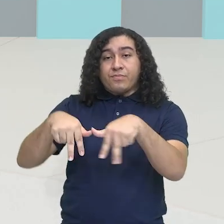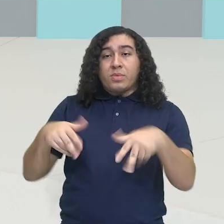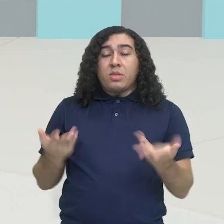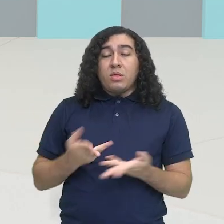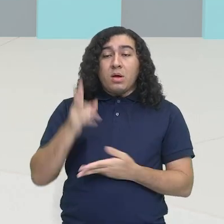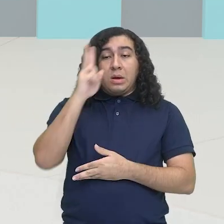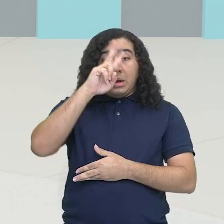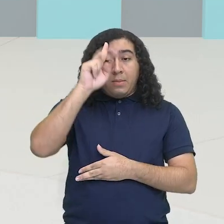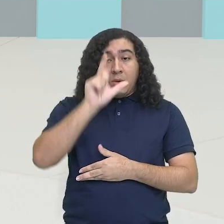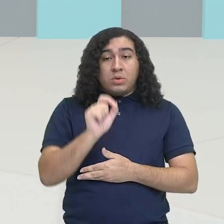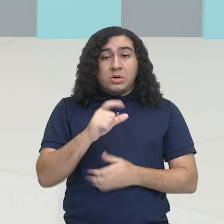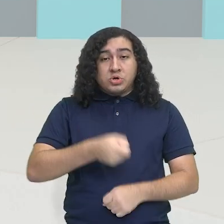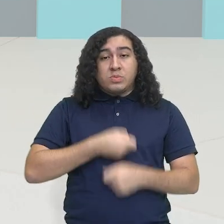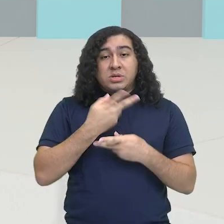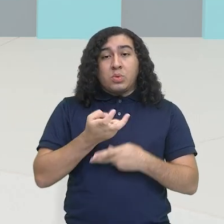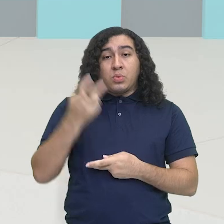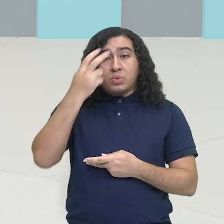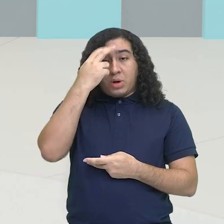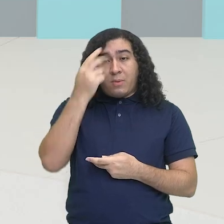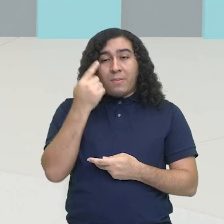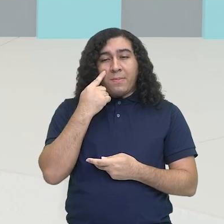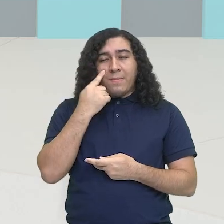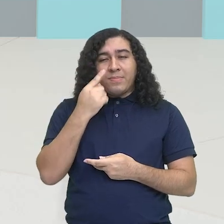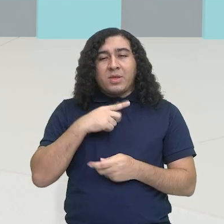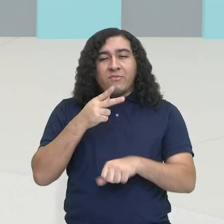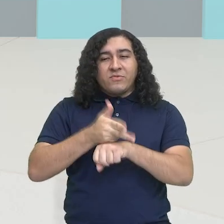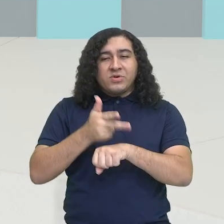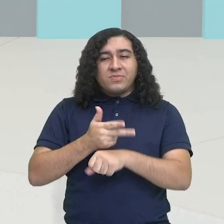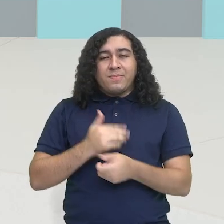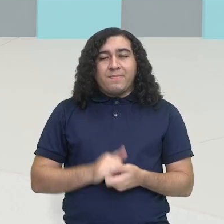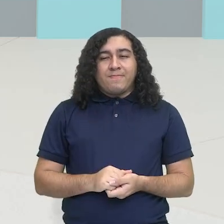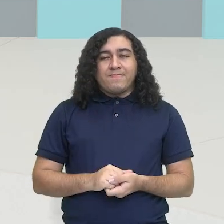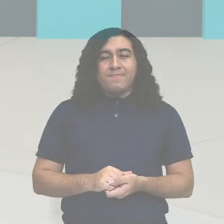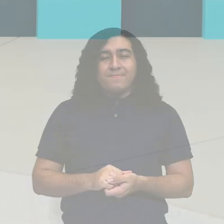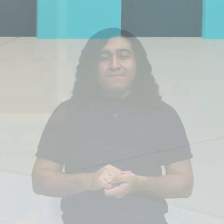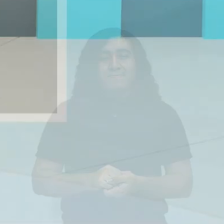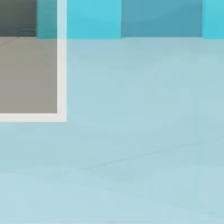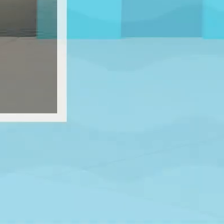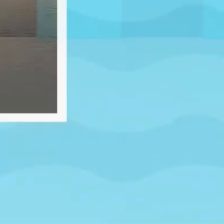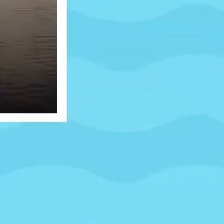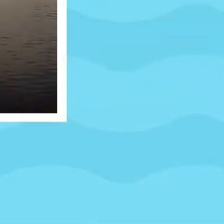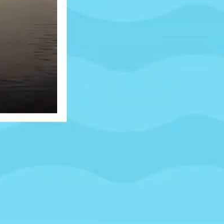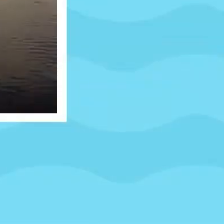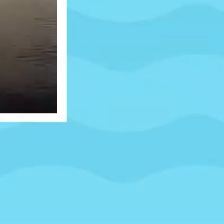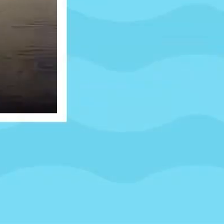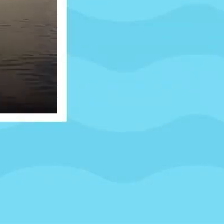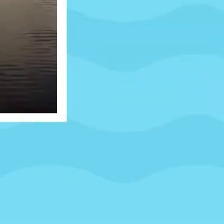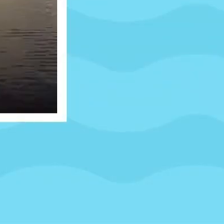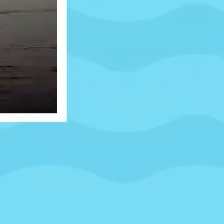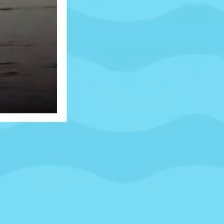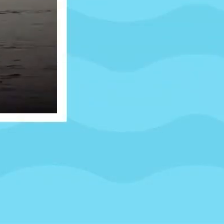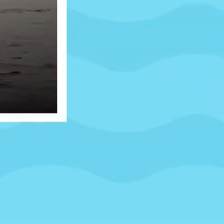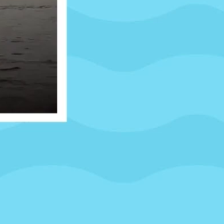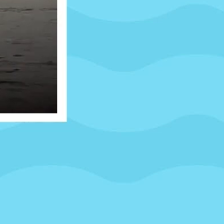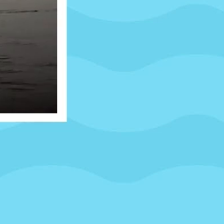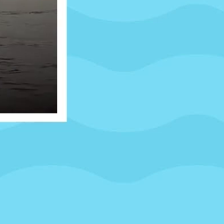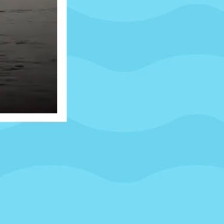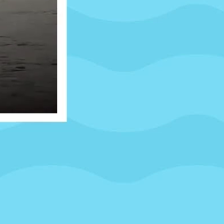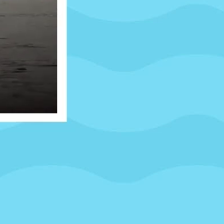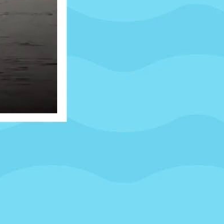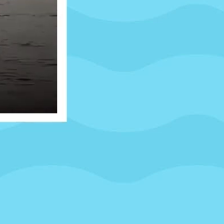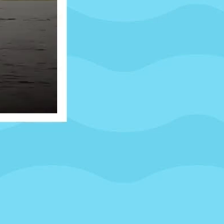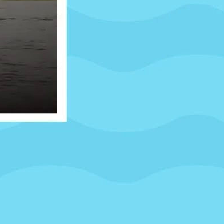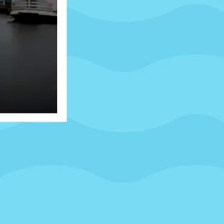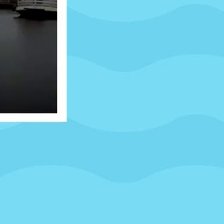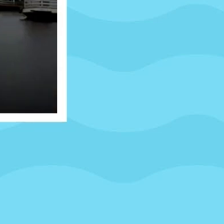relembrar essa manifestação cultural através de um vídeo? Vamos lá. Sou do Nordeste brasileiro e